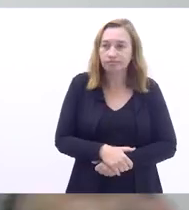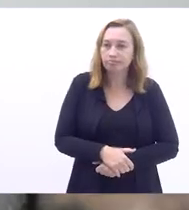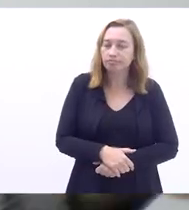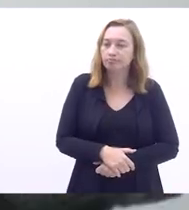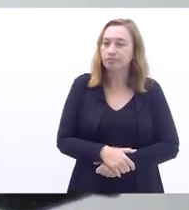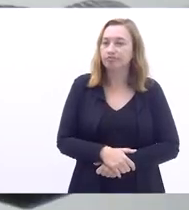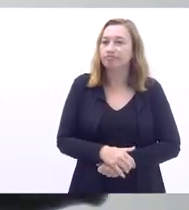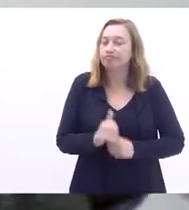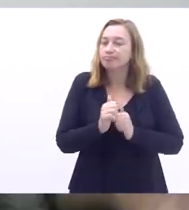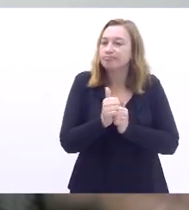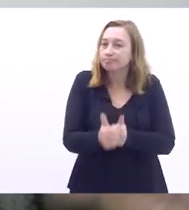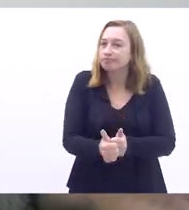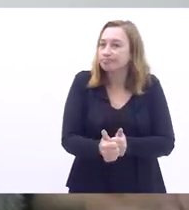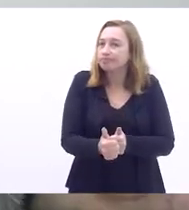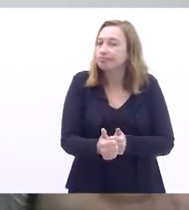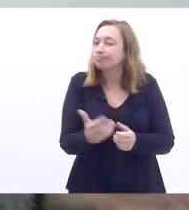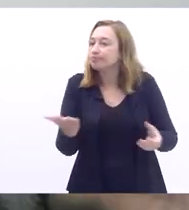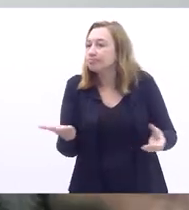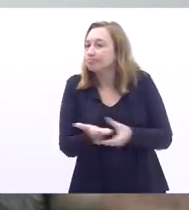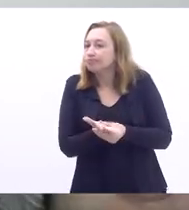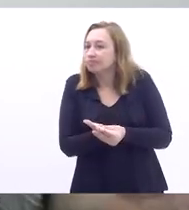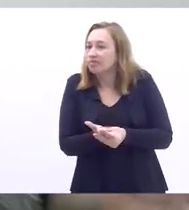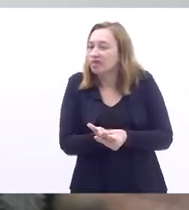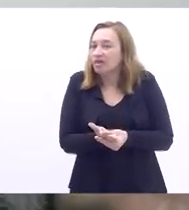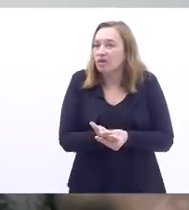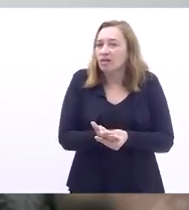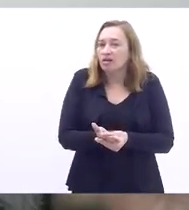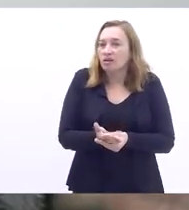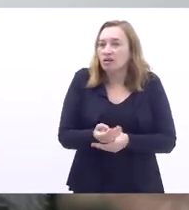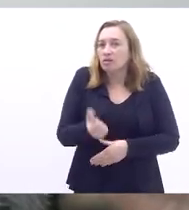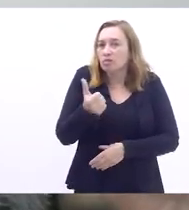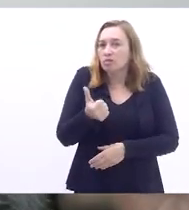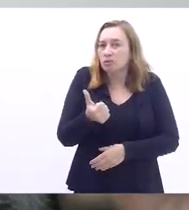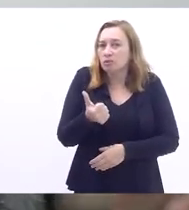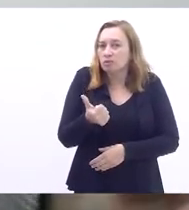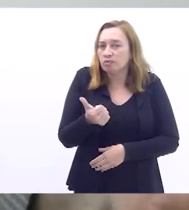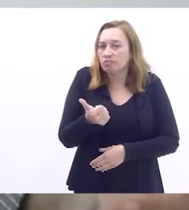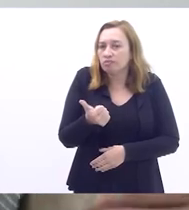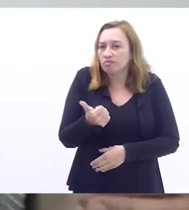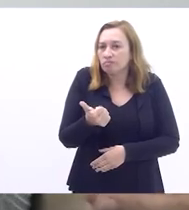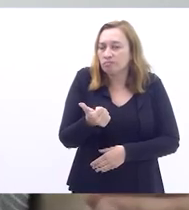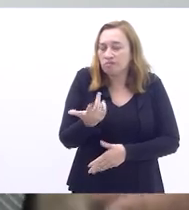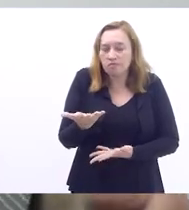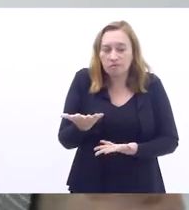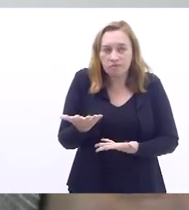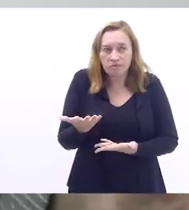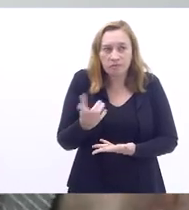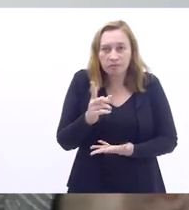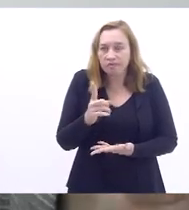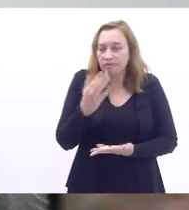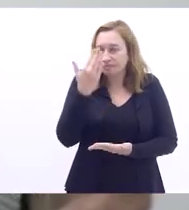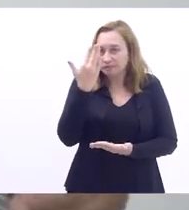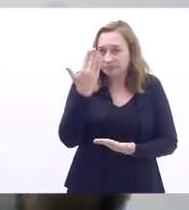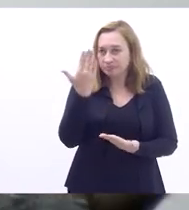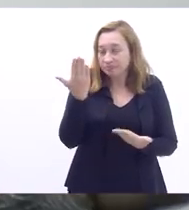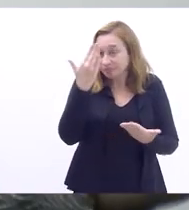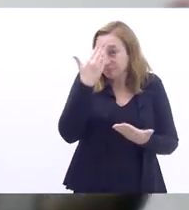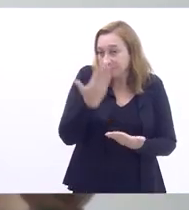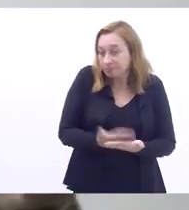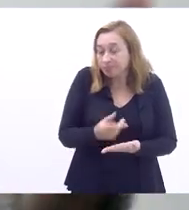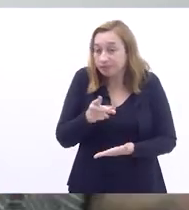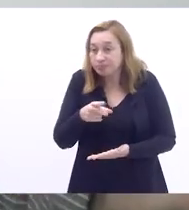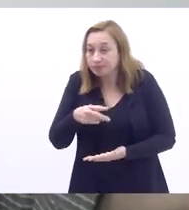pegar o acompanhamento dos processos a coisa chega a ser quase uma algo inacreditável o